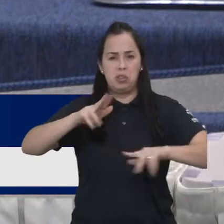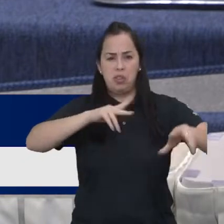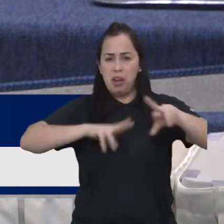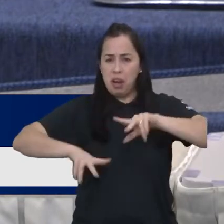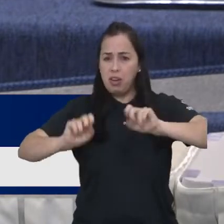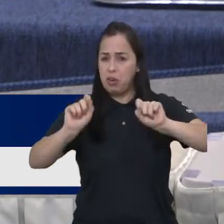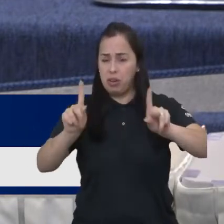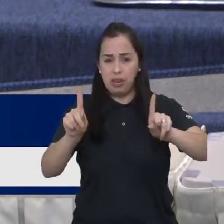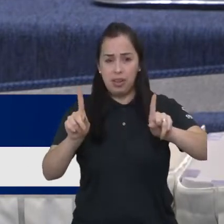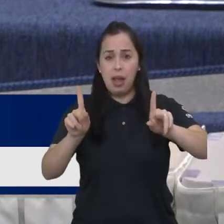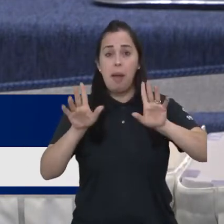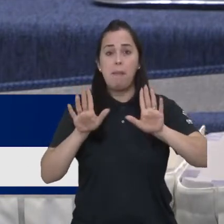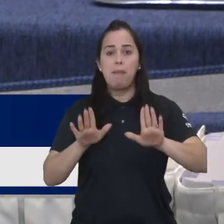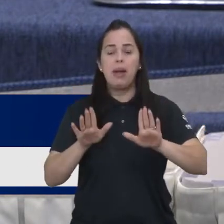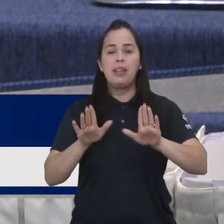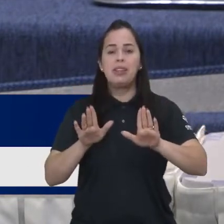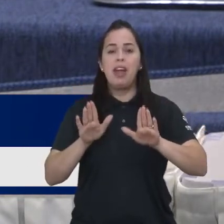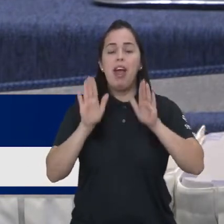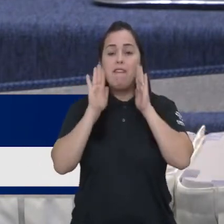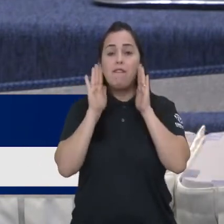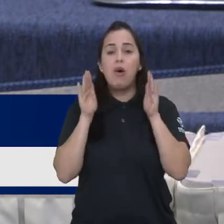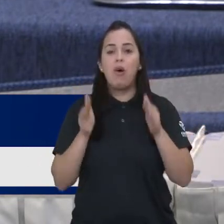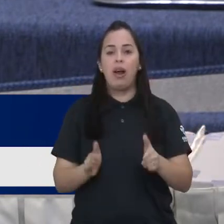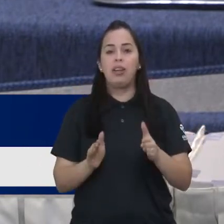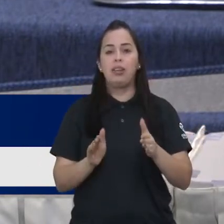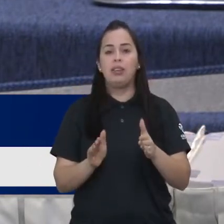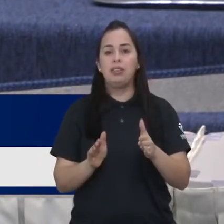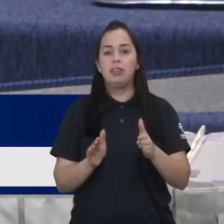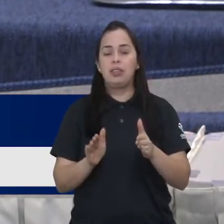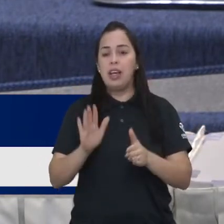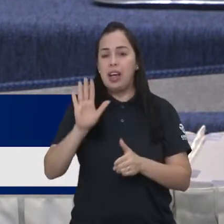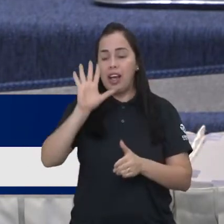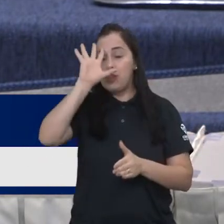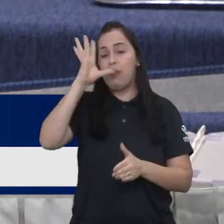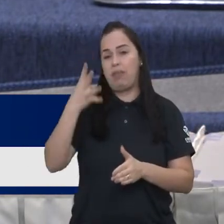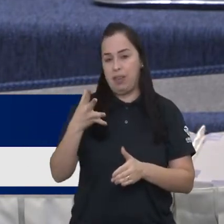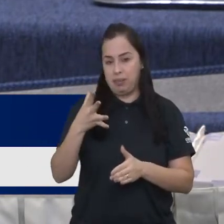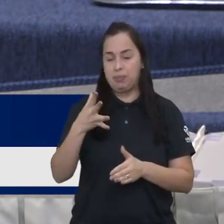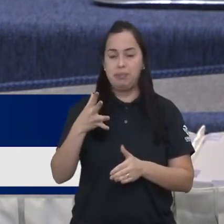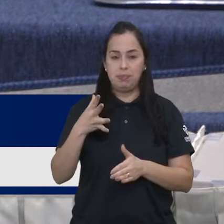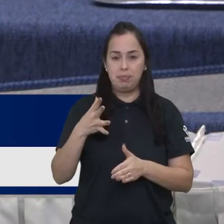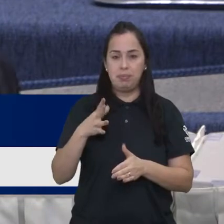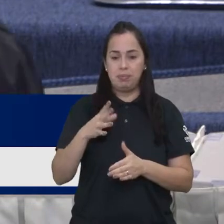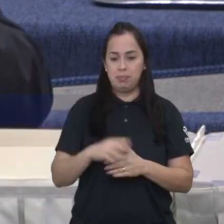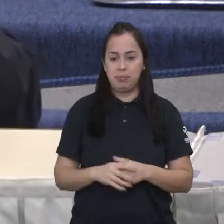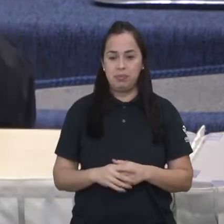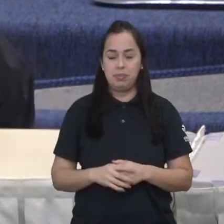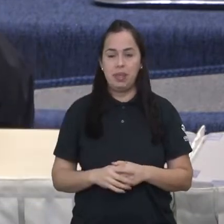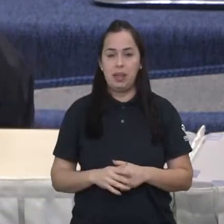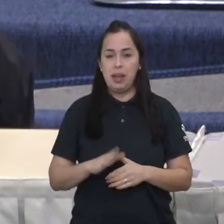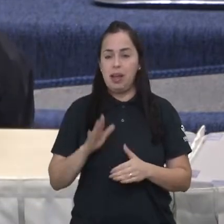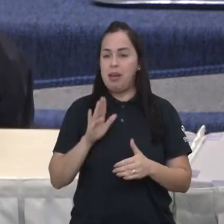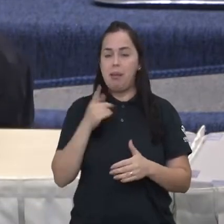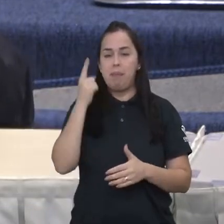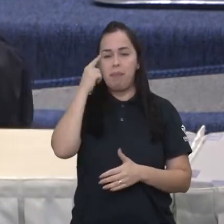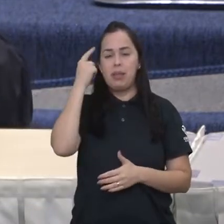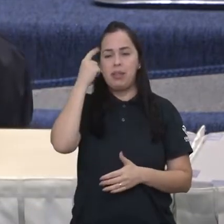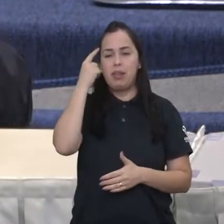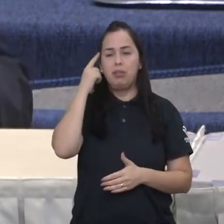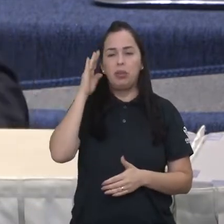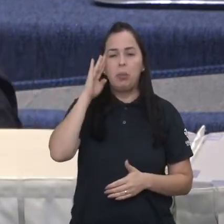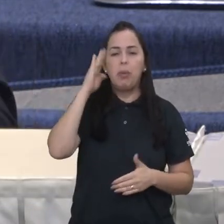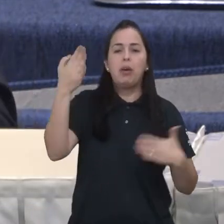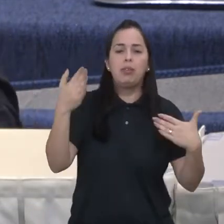posições, eu acho que é focar no problema e buscar as soluções, eu acho que seria isso, e priorizar